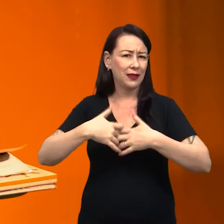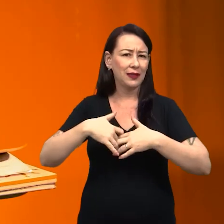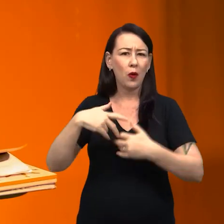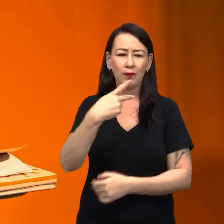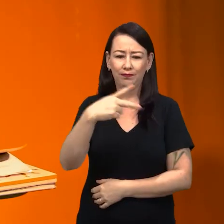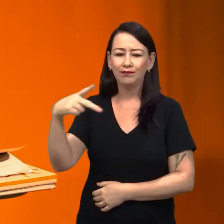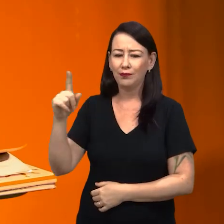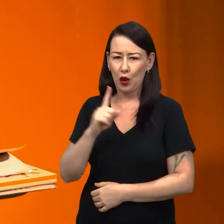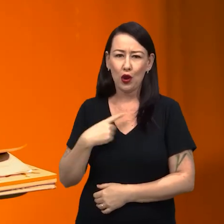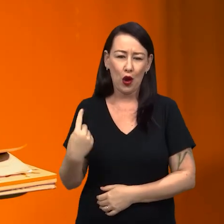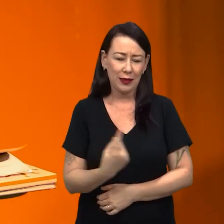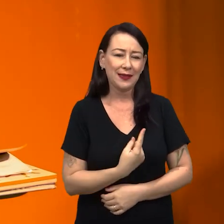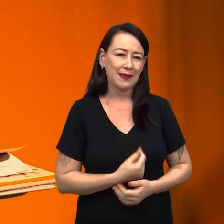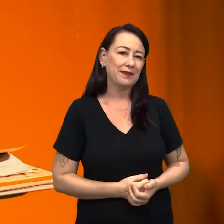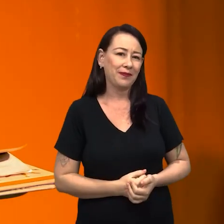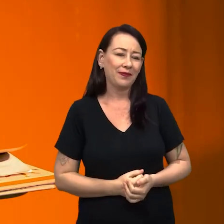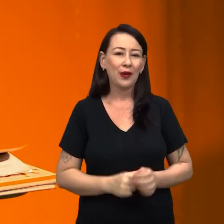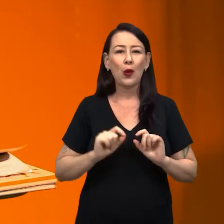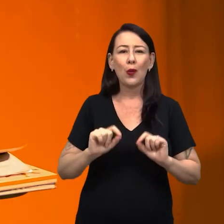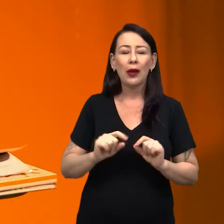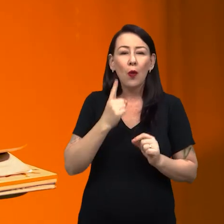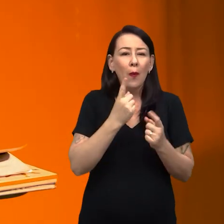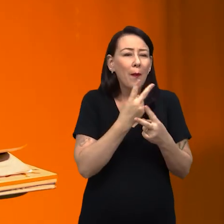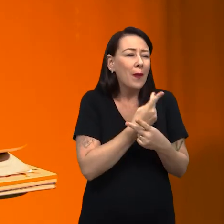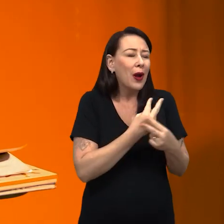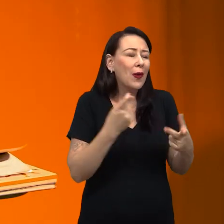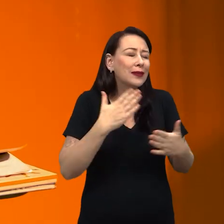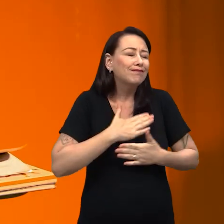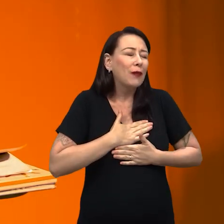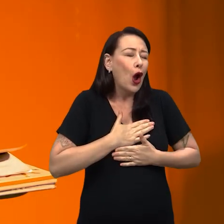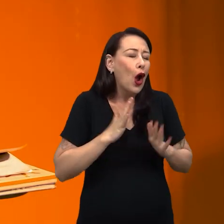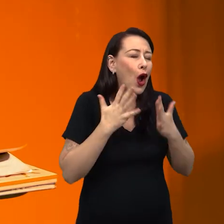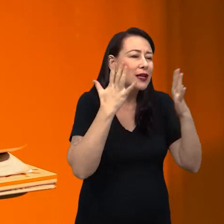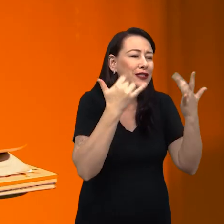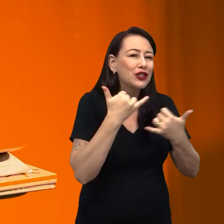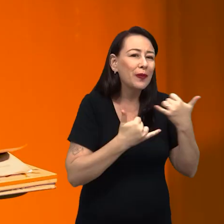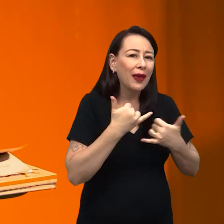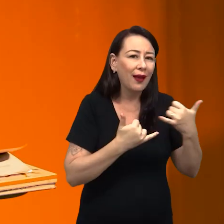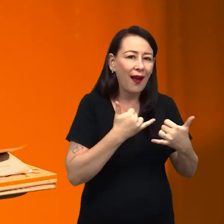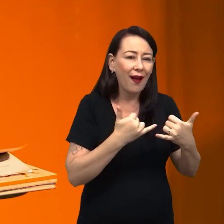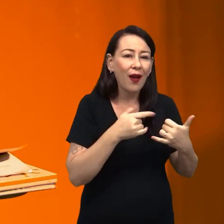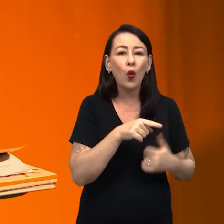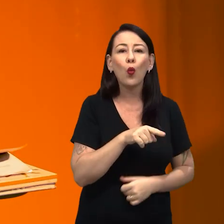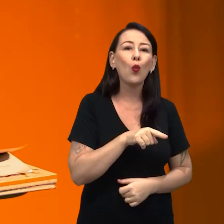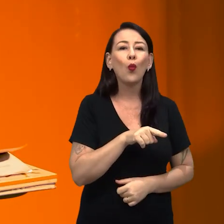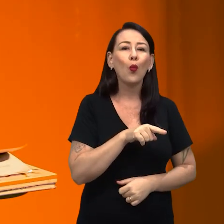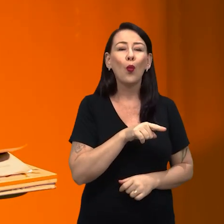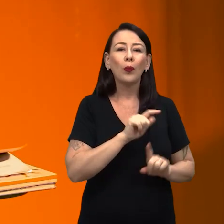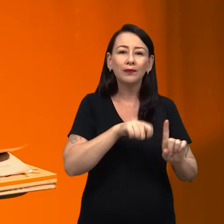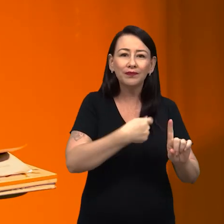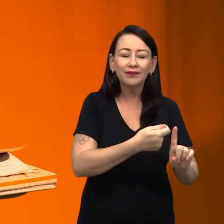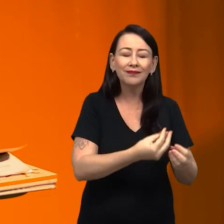acho que é para todo mundo. Aquilo que a gente mais gosta de brincar, com certeza